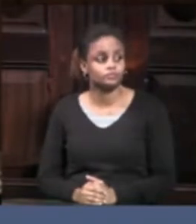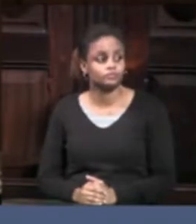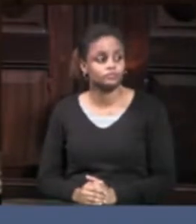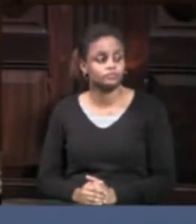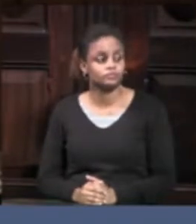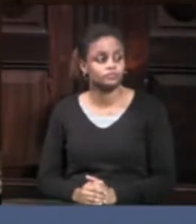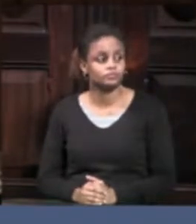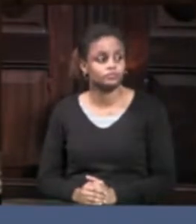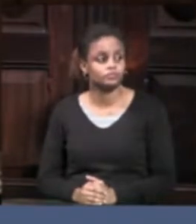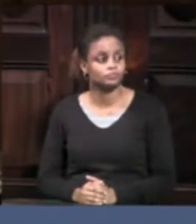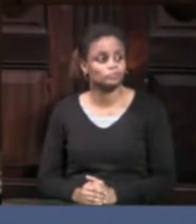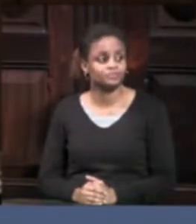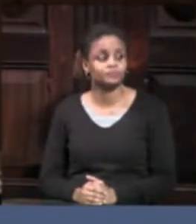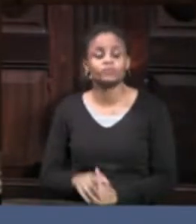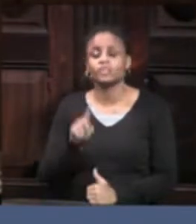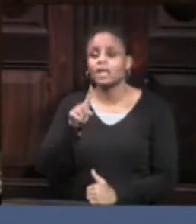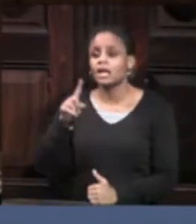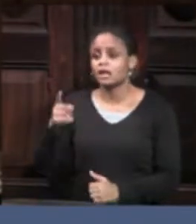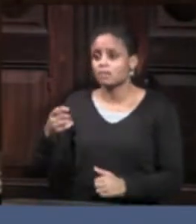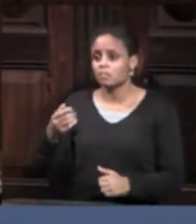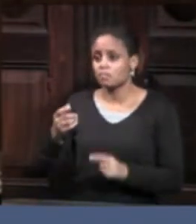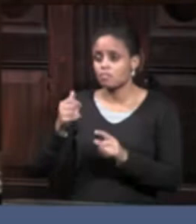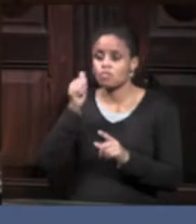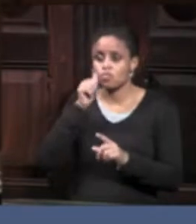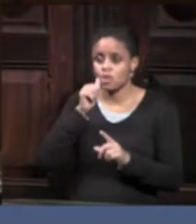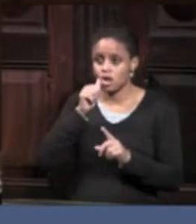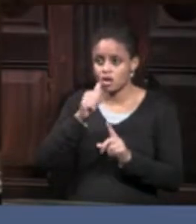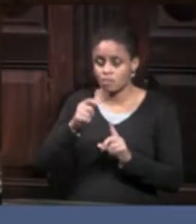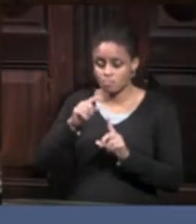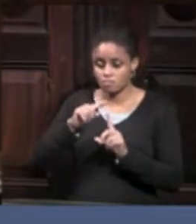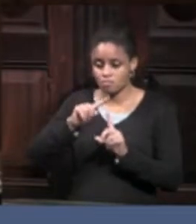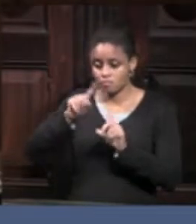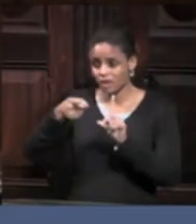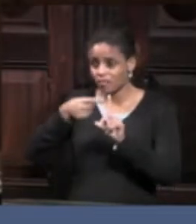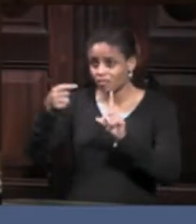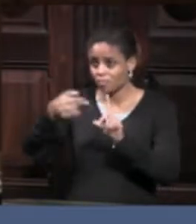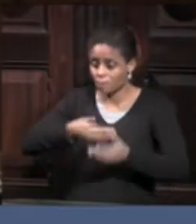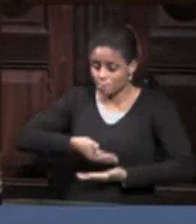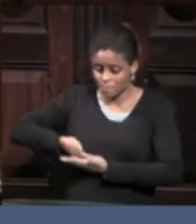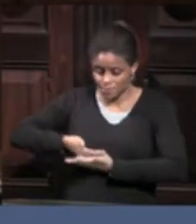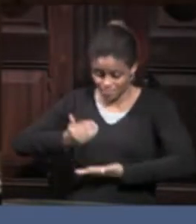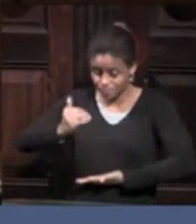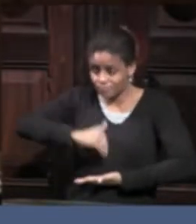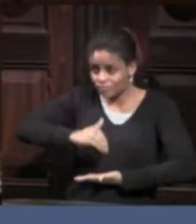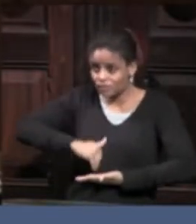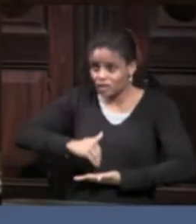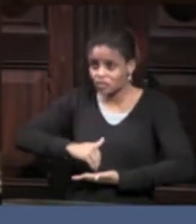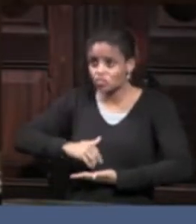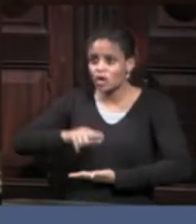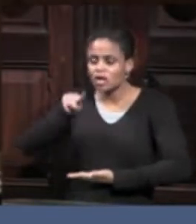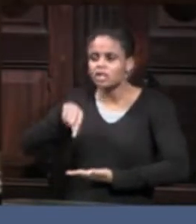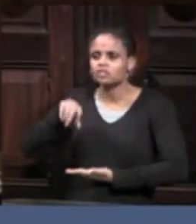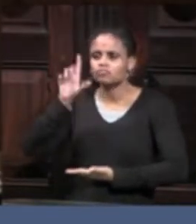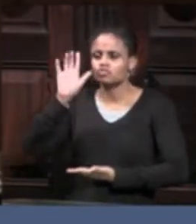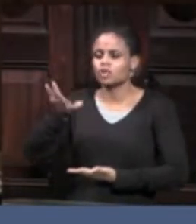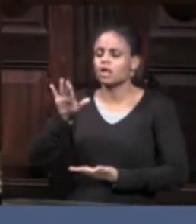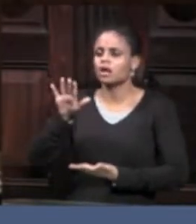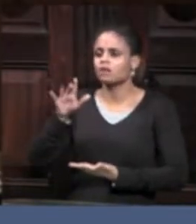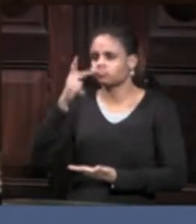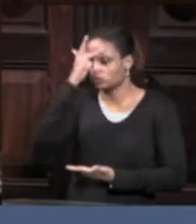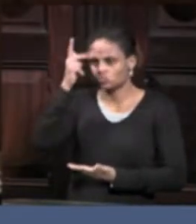ao nascituro. Mas todos nós sabemos que este embrião,